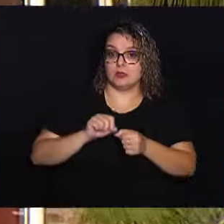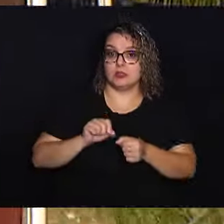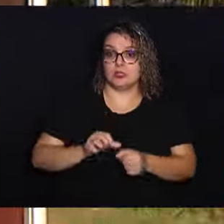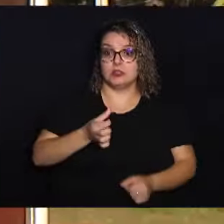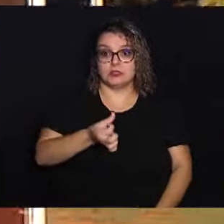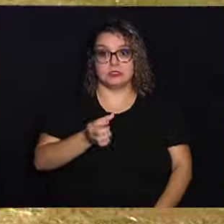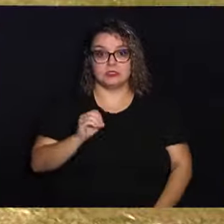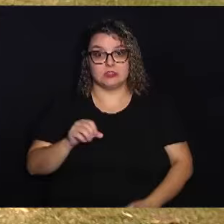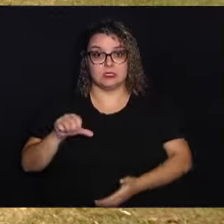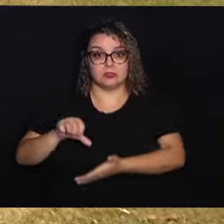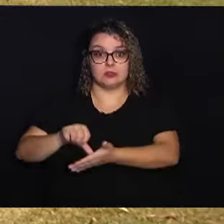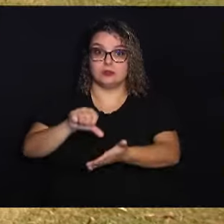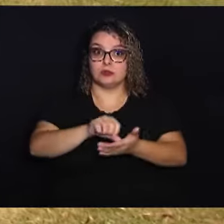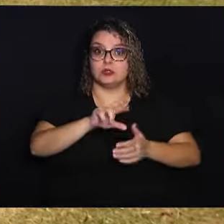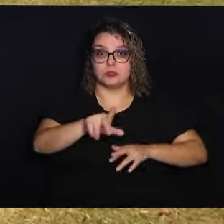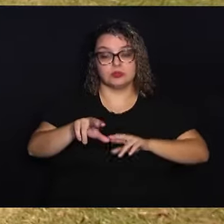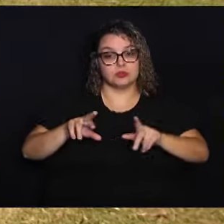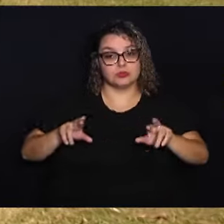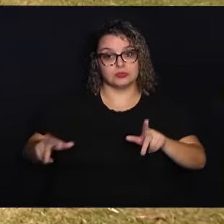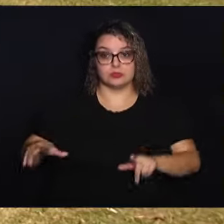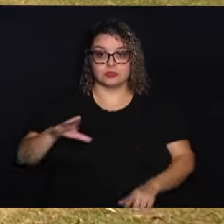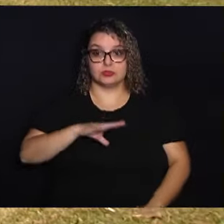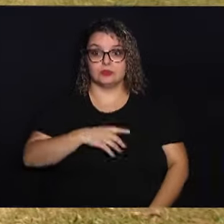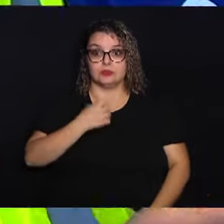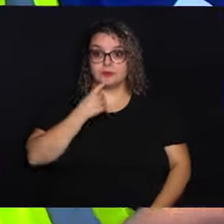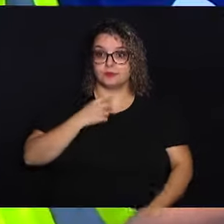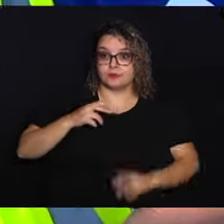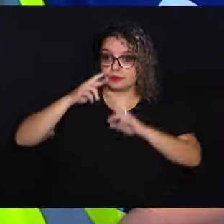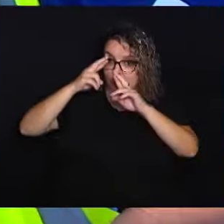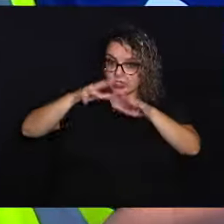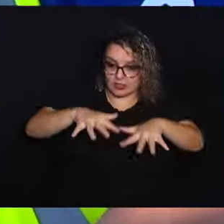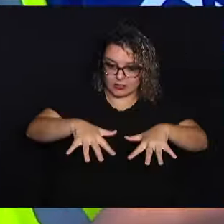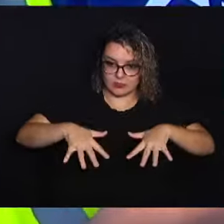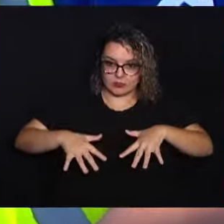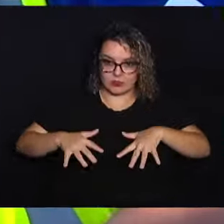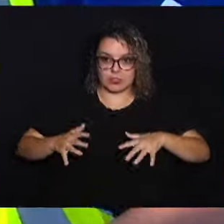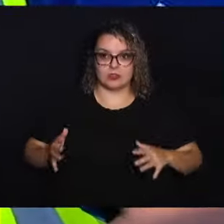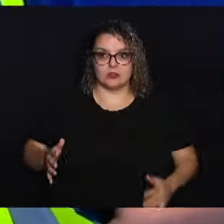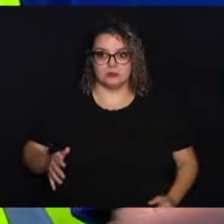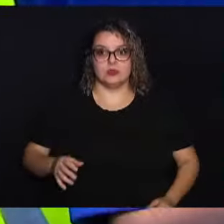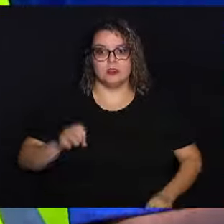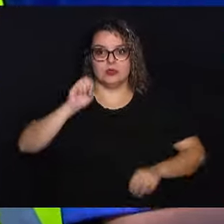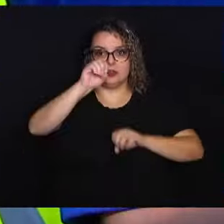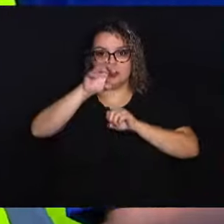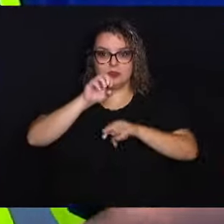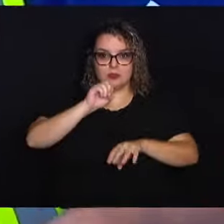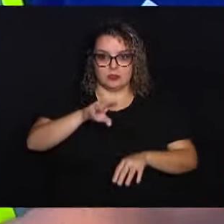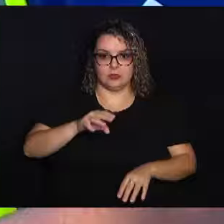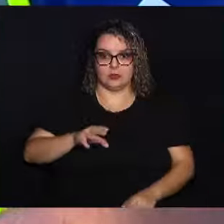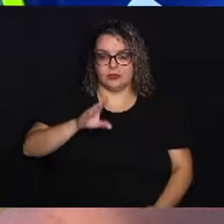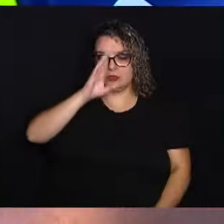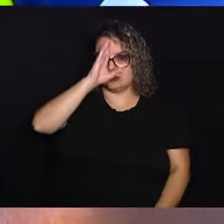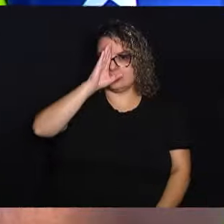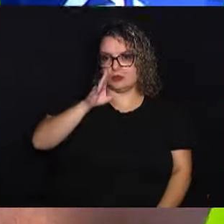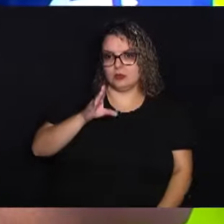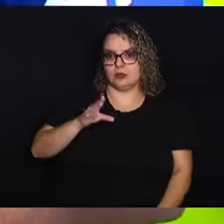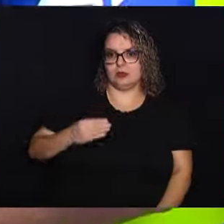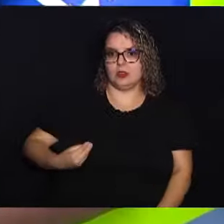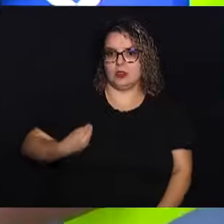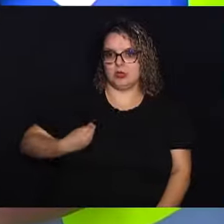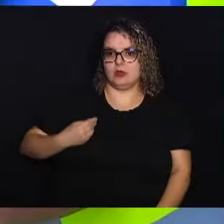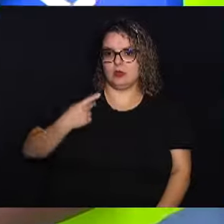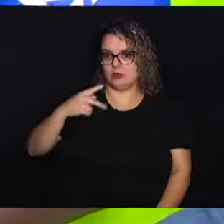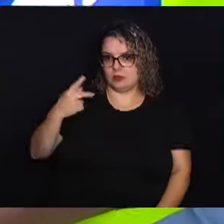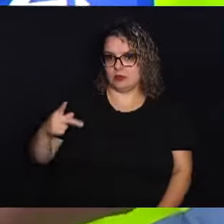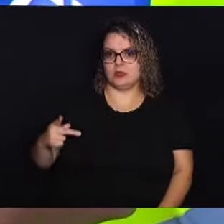realizadas em 60 pontos diferentes de Campinas respeitar a faixa de pedestre semáforo e o principal